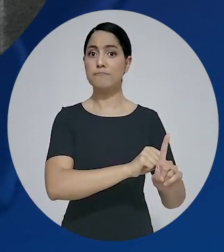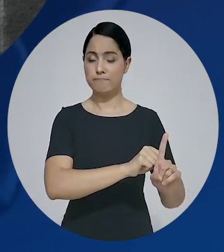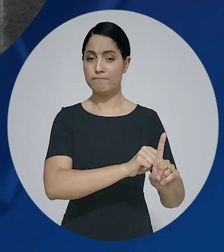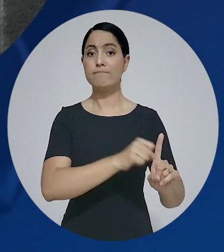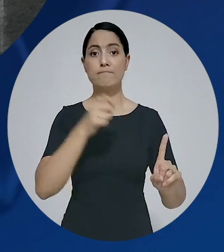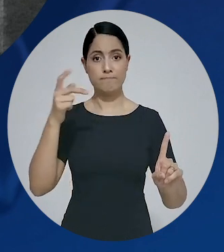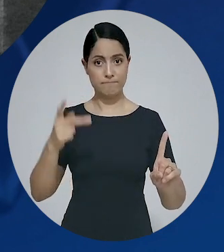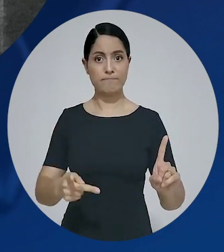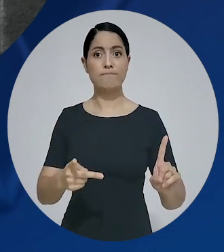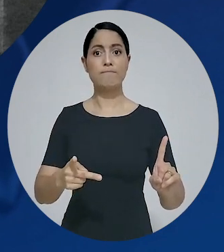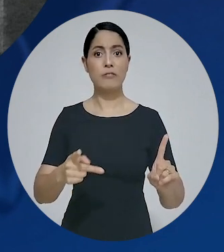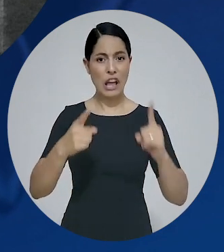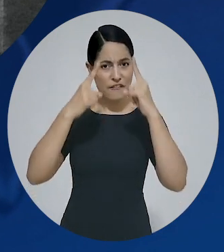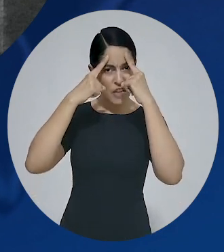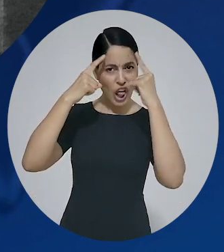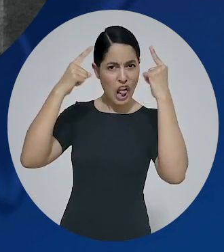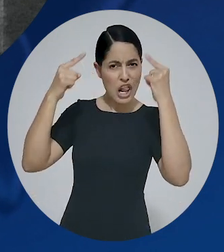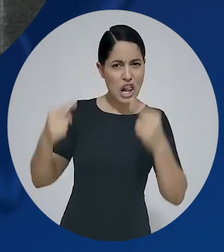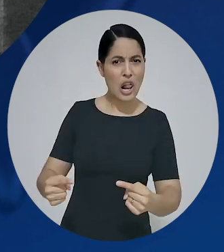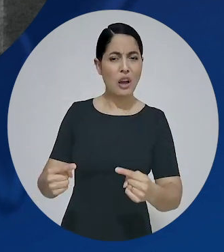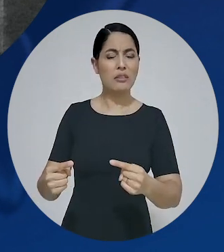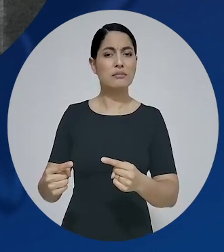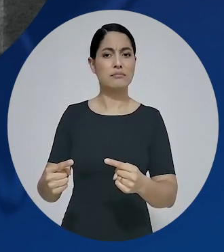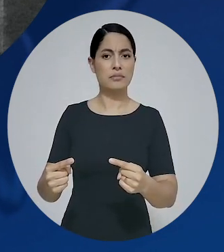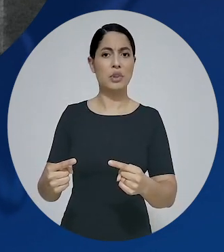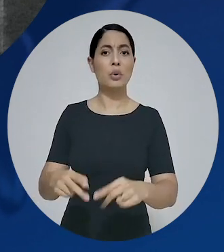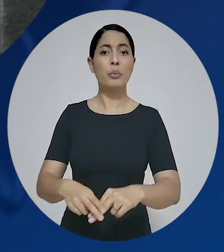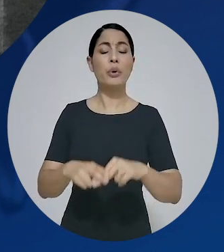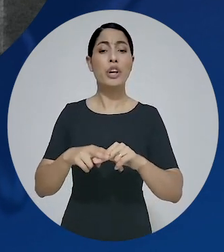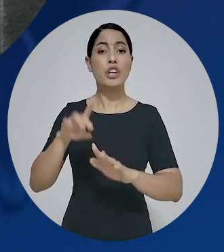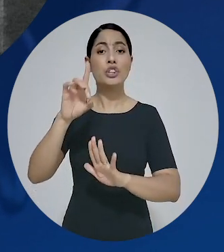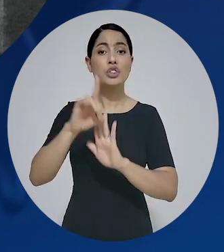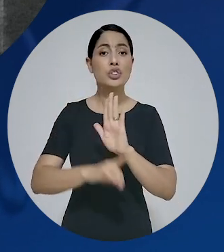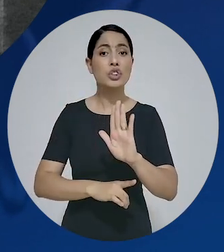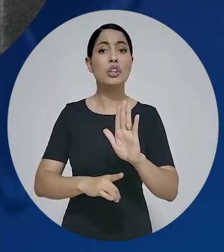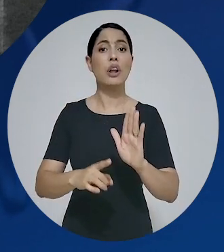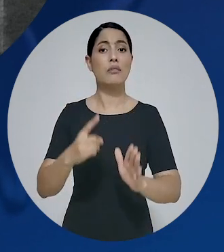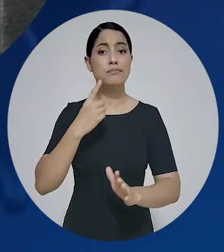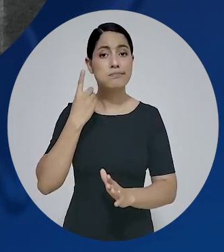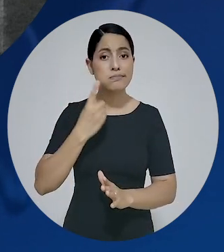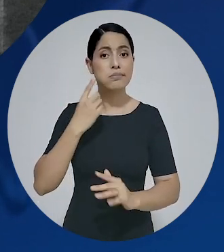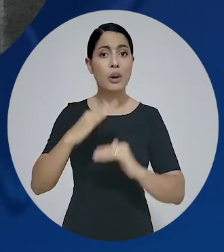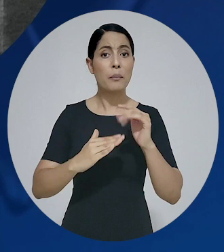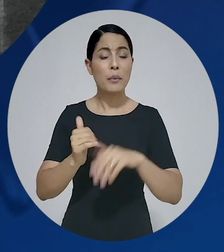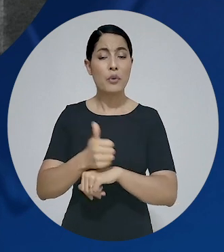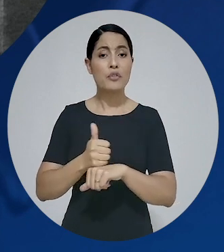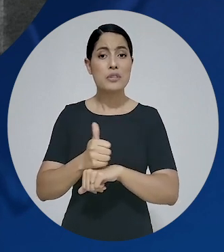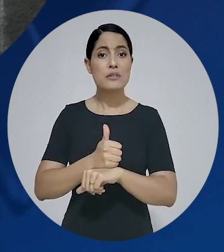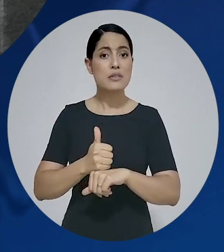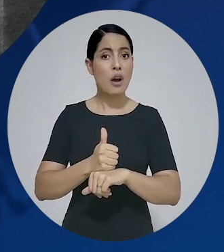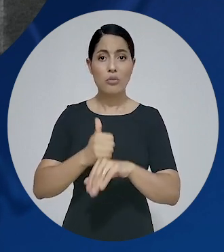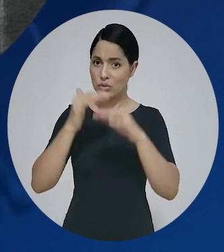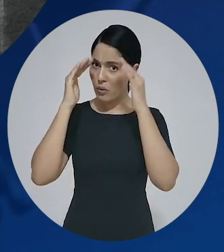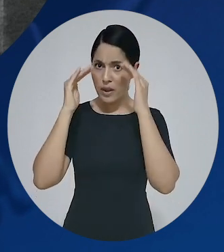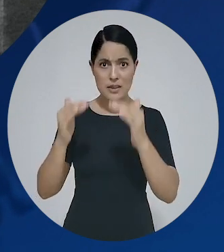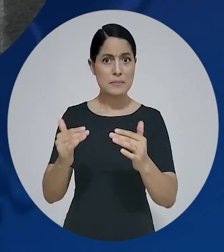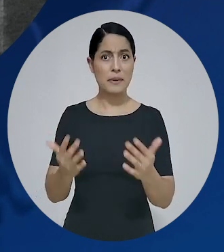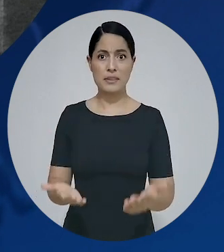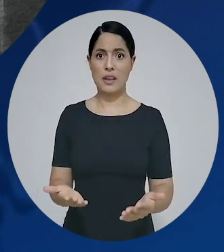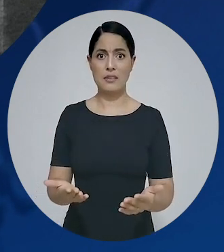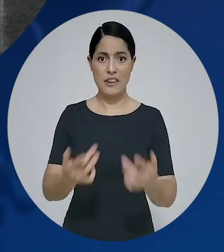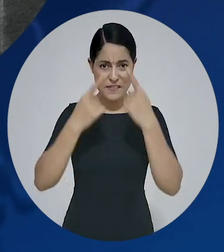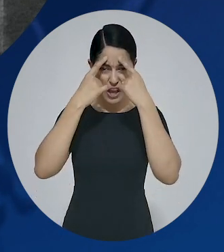visto agredida verbal e fisicamente no exercício das prerrogativas e da própria